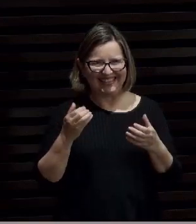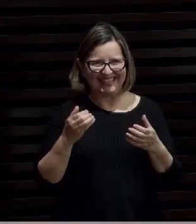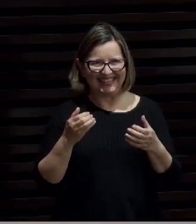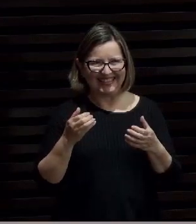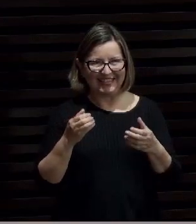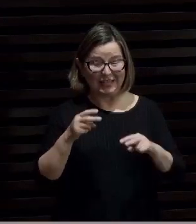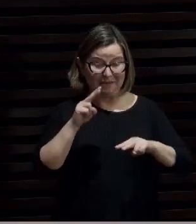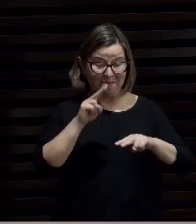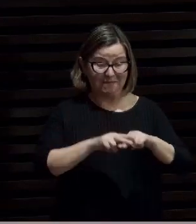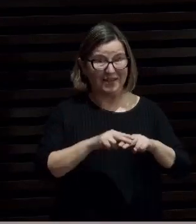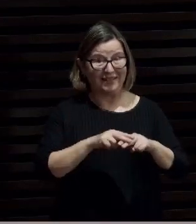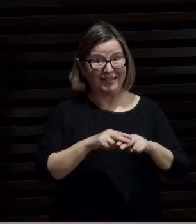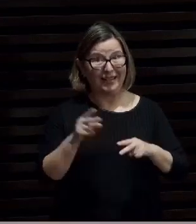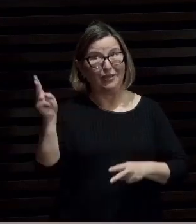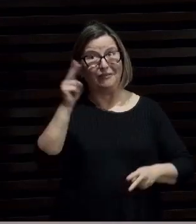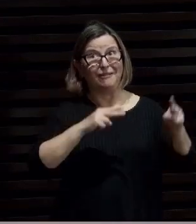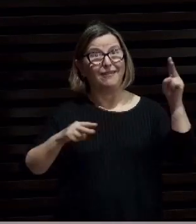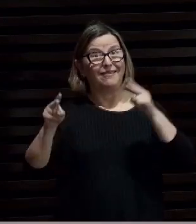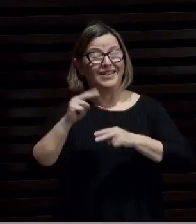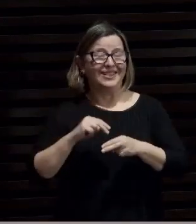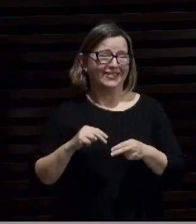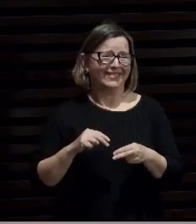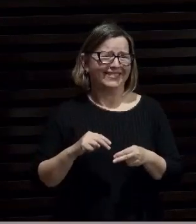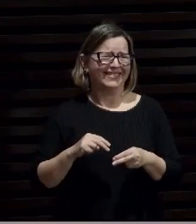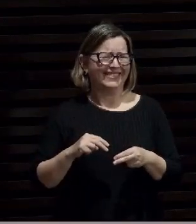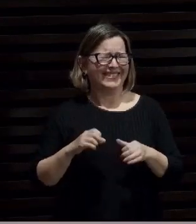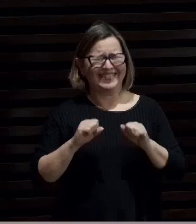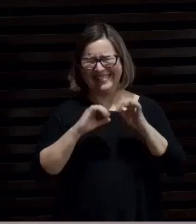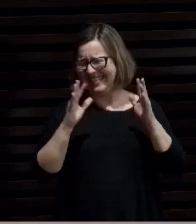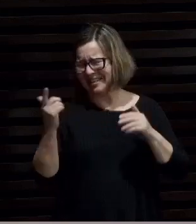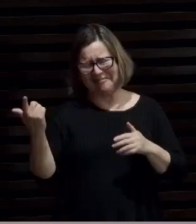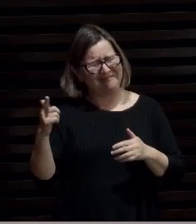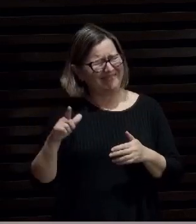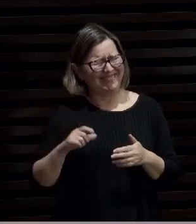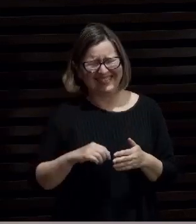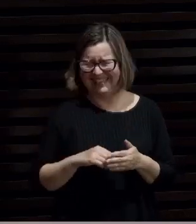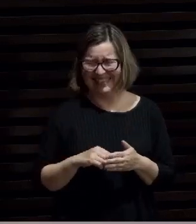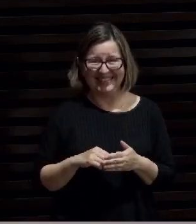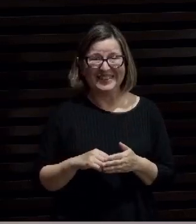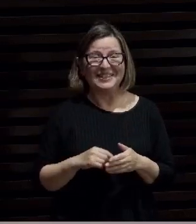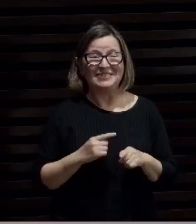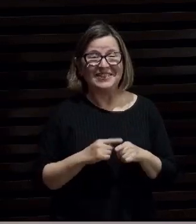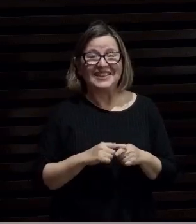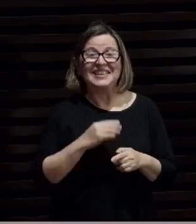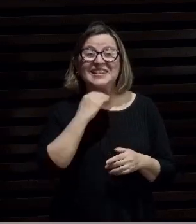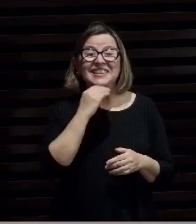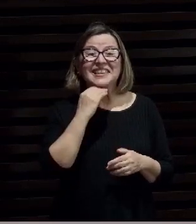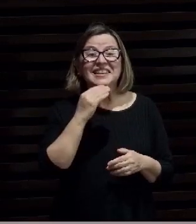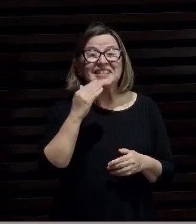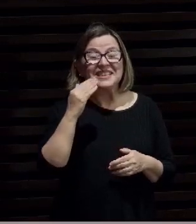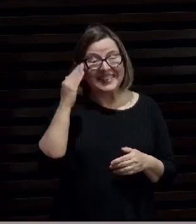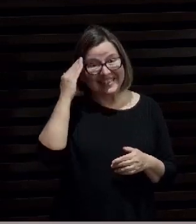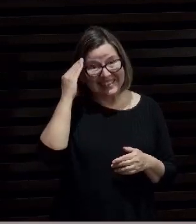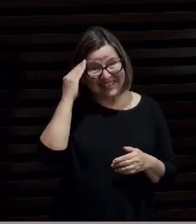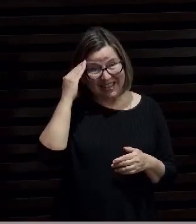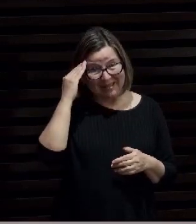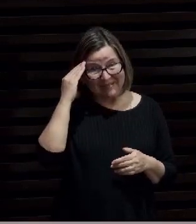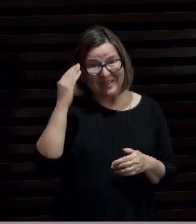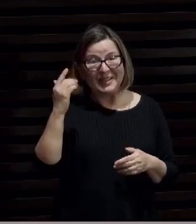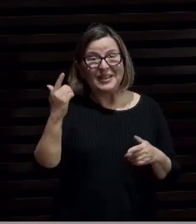Obviamente ela não conseguiu, porque nós não sabemos de onde o vento vem, nem para onde ele vai. O vento sopra onde quer.